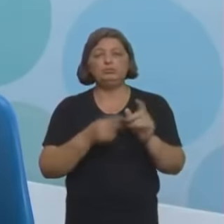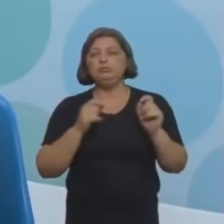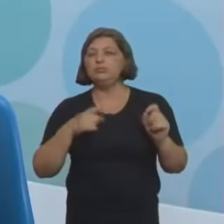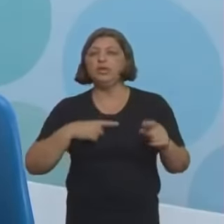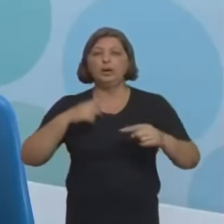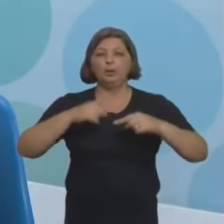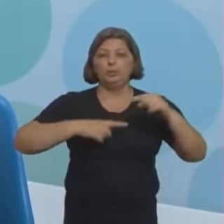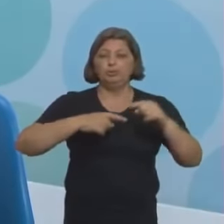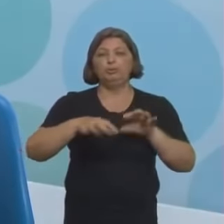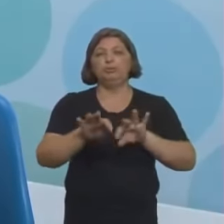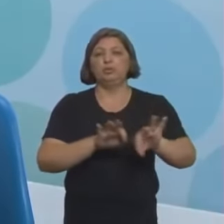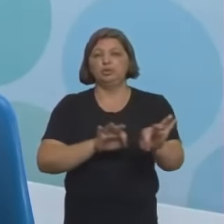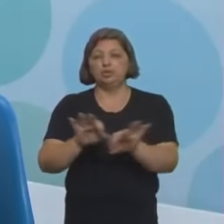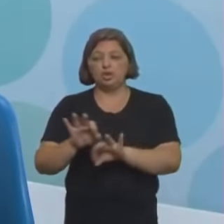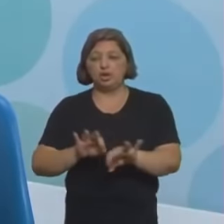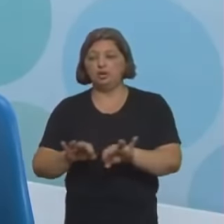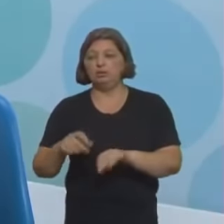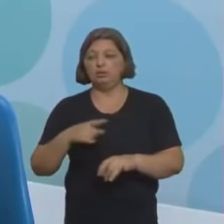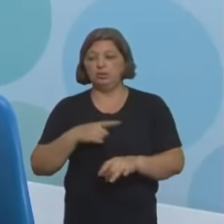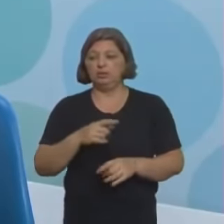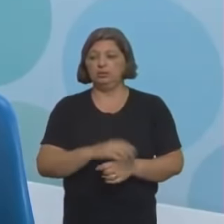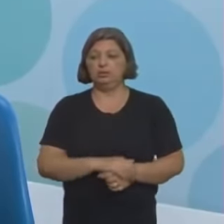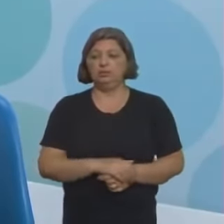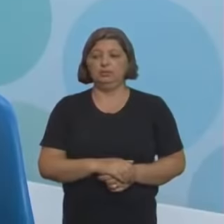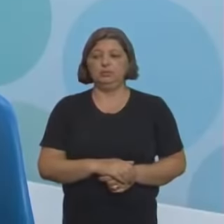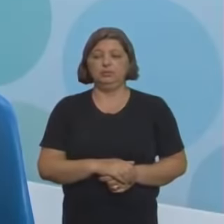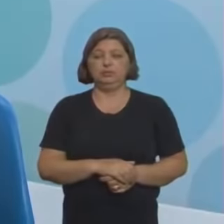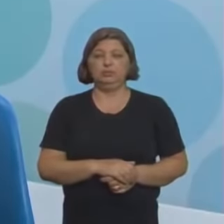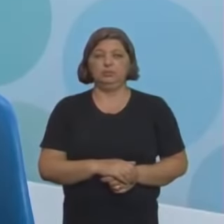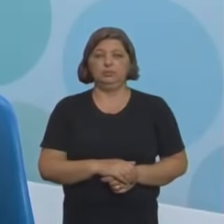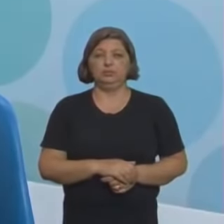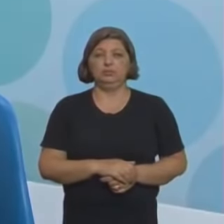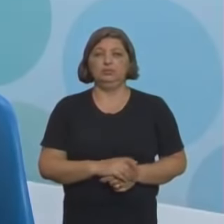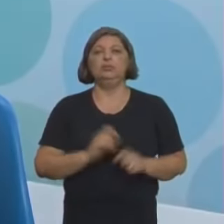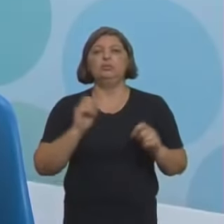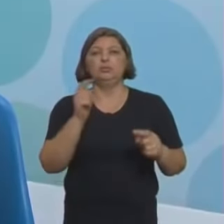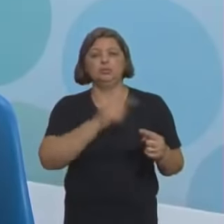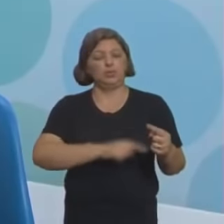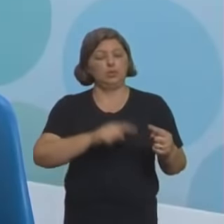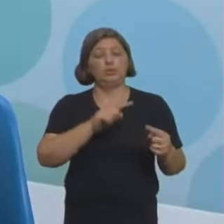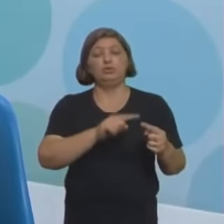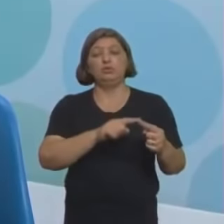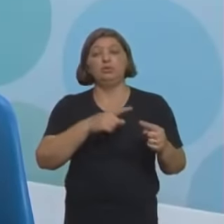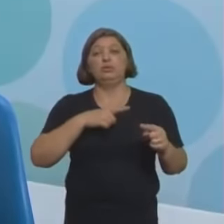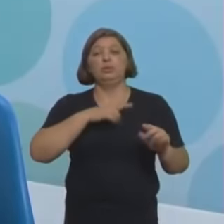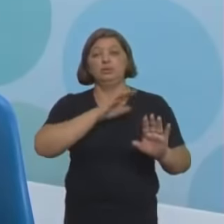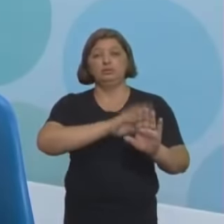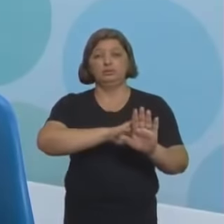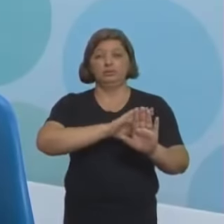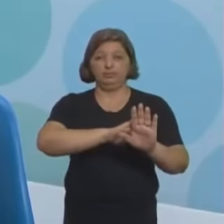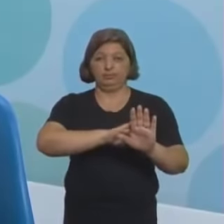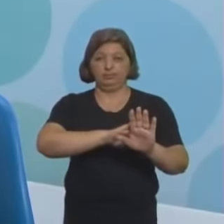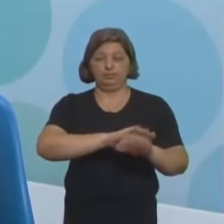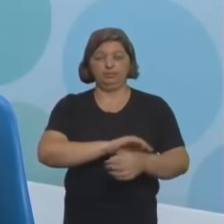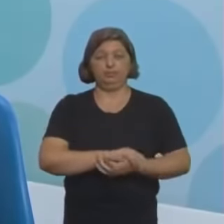esse projeto, né, do que, qual é a intencionalidade por trás dele,